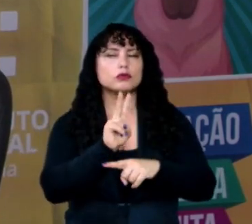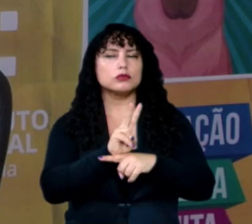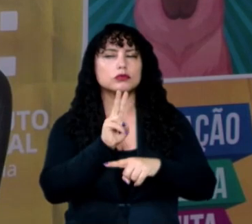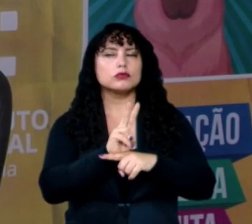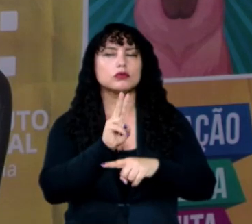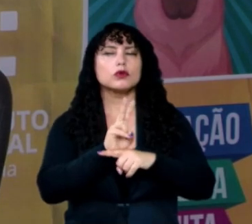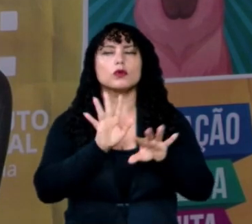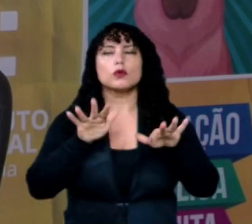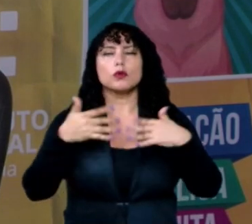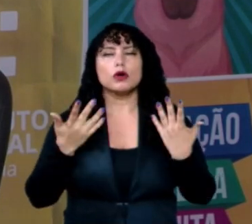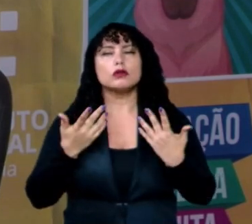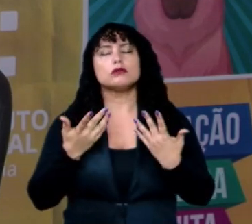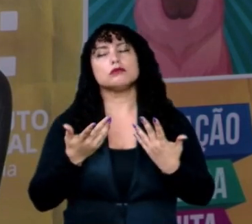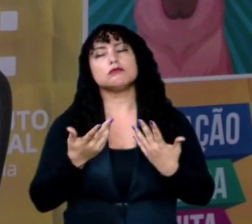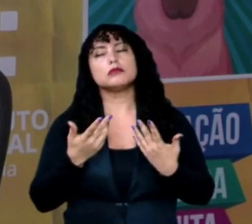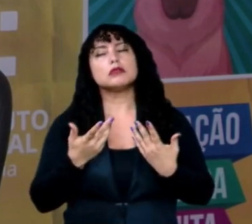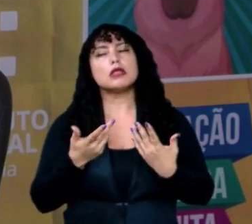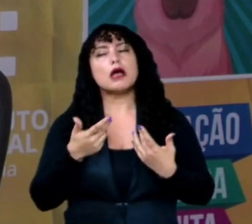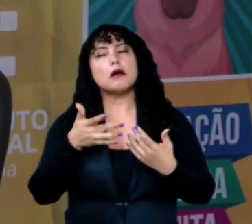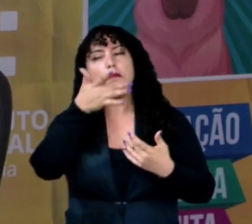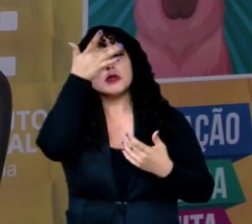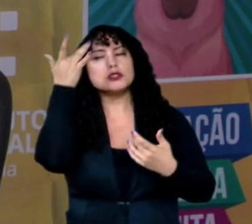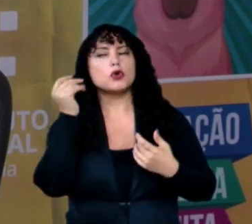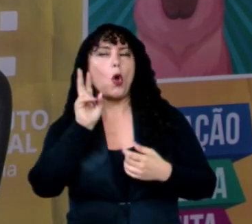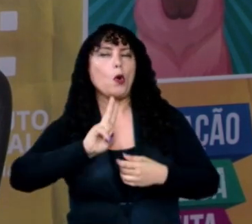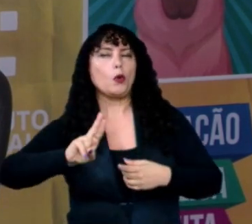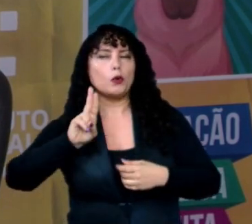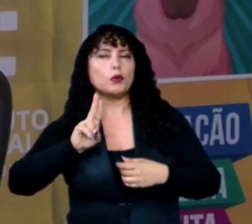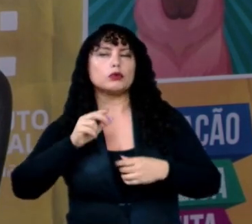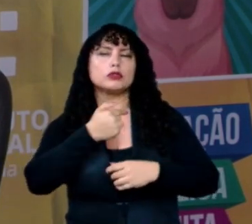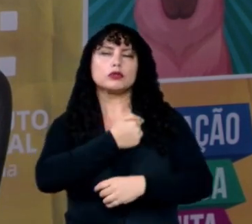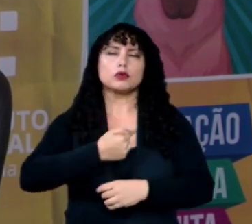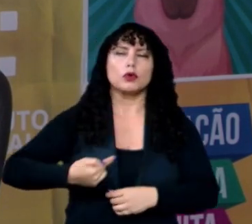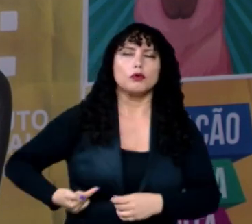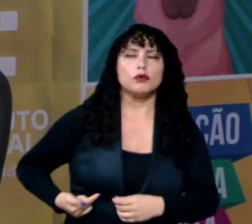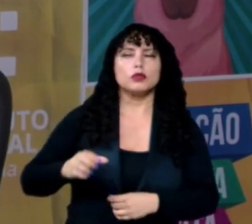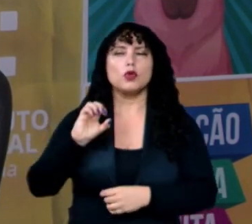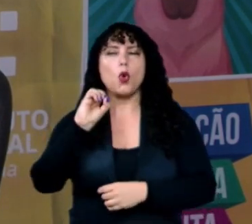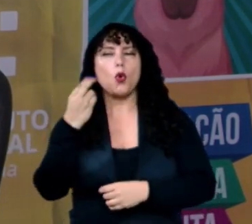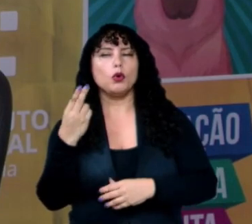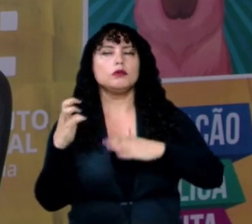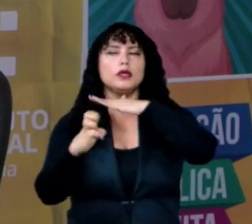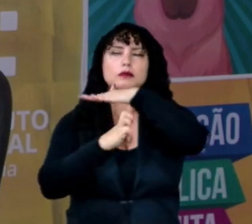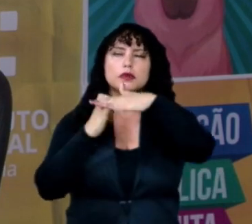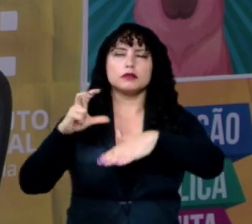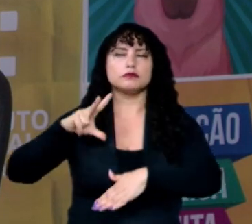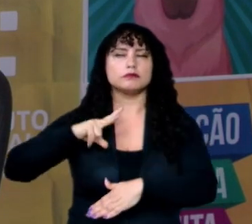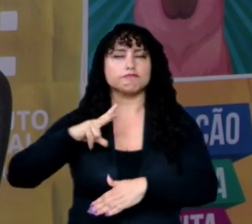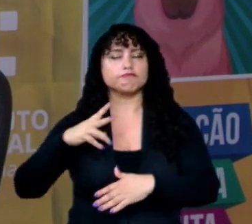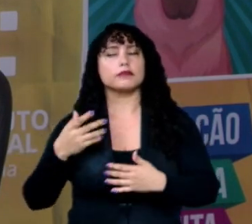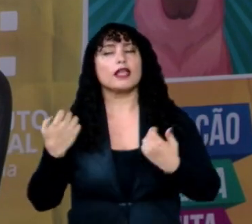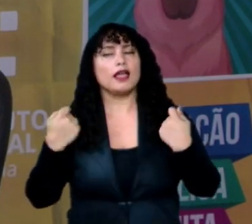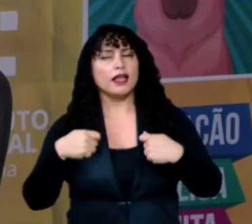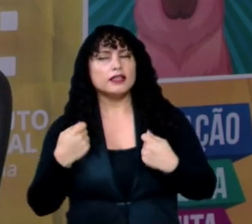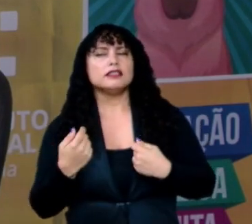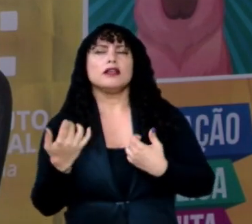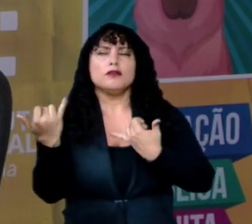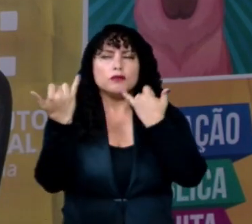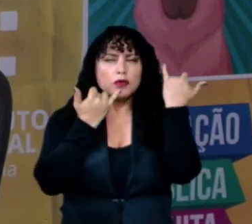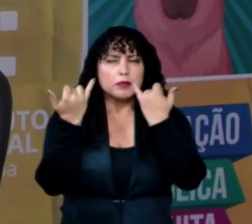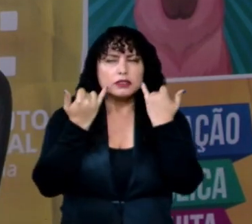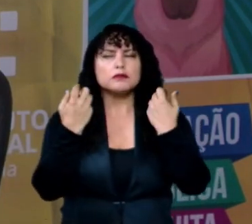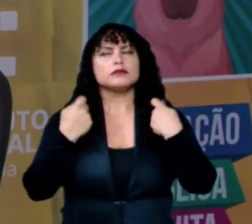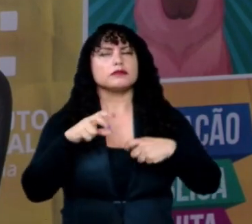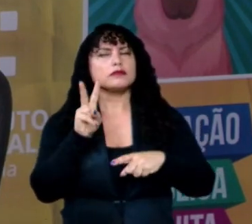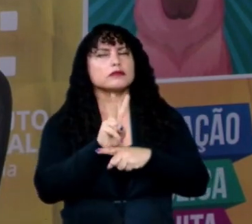enquanto estiver na posse, né, do governo ou de uma empresa. Esse dado precisa ser protegido,